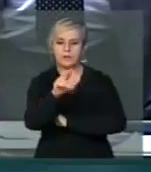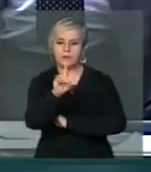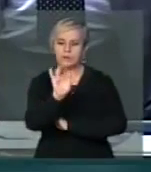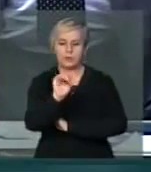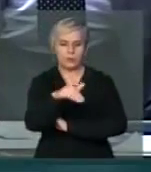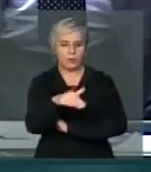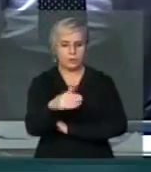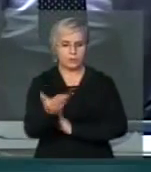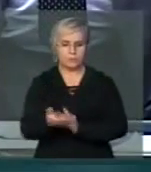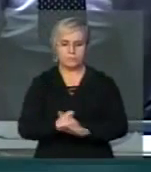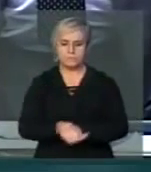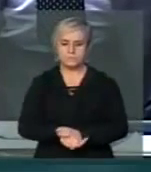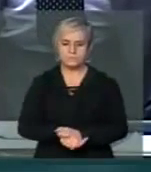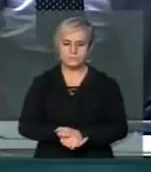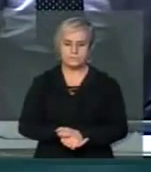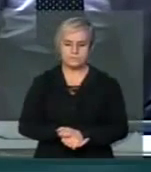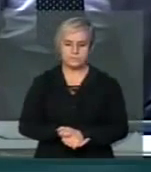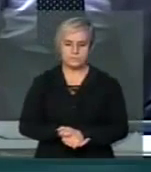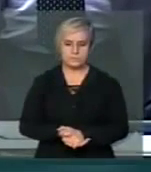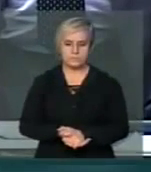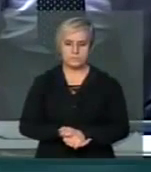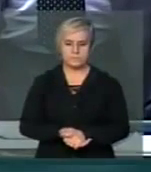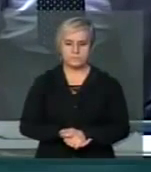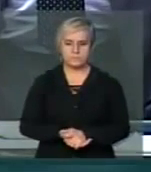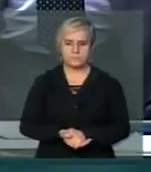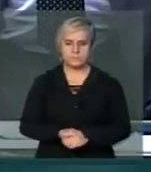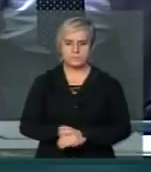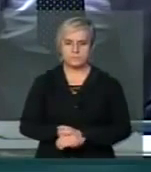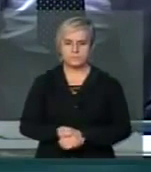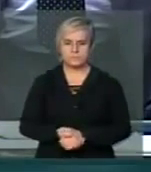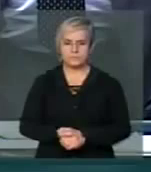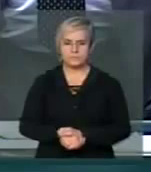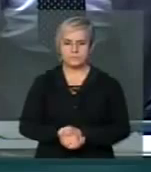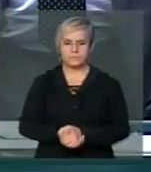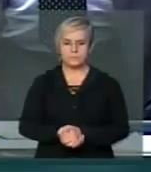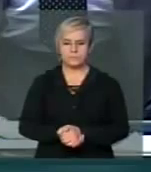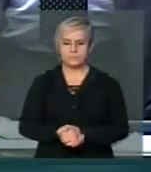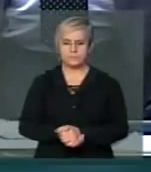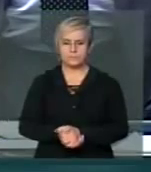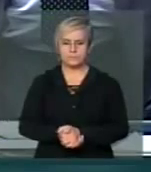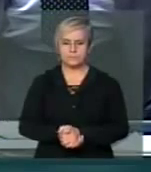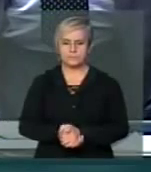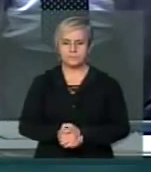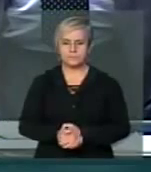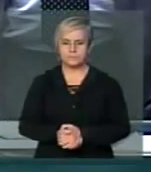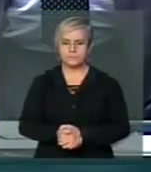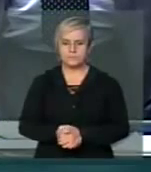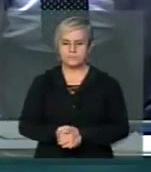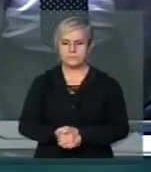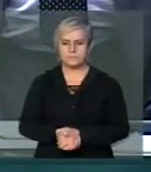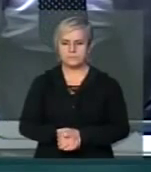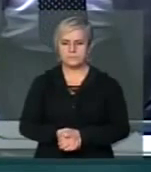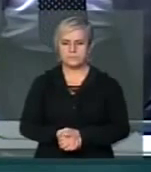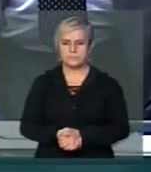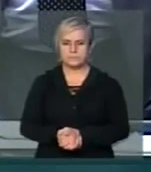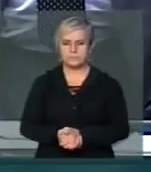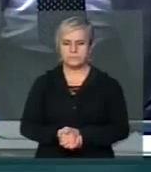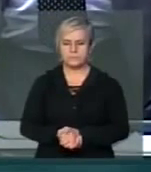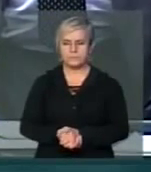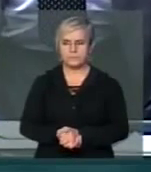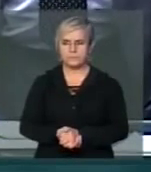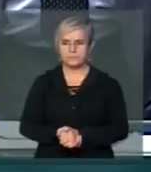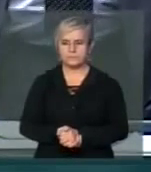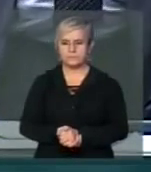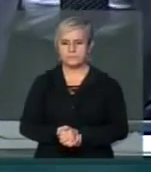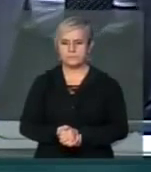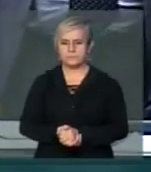que é onde é cabível. Eu fiz questão de ordem sobre essa questão na sessão do Congresso. Mas não cabe essa questão, não vou abrir o debate, não vou mais